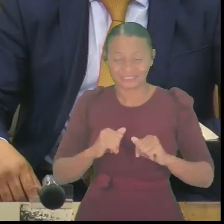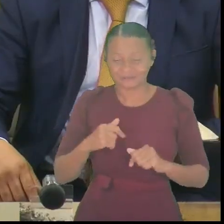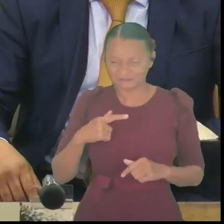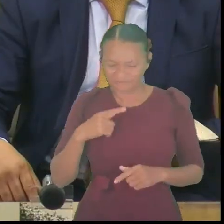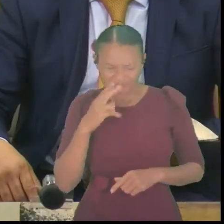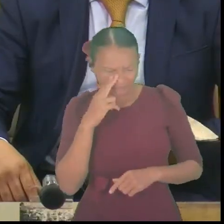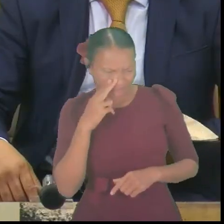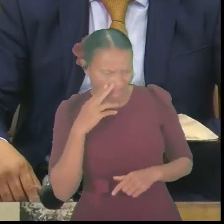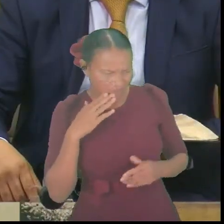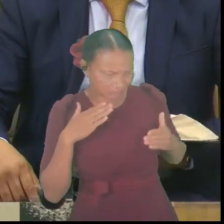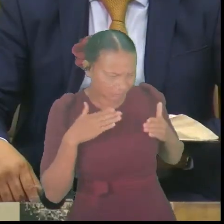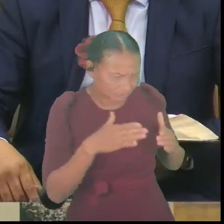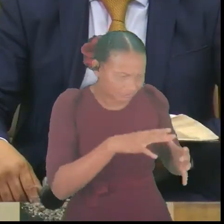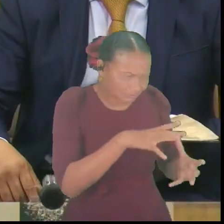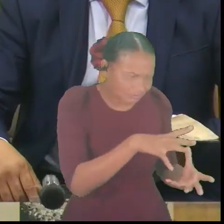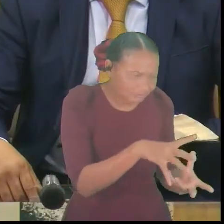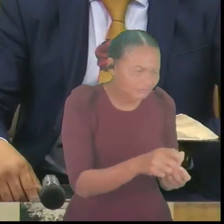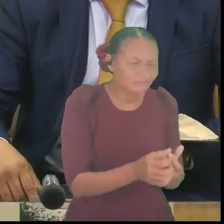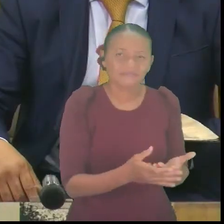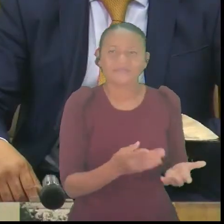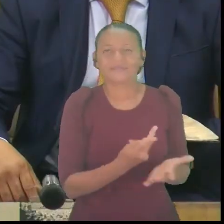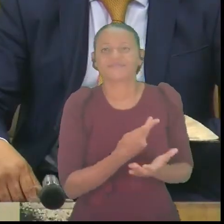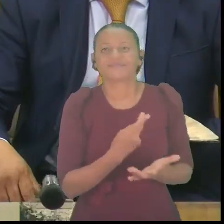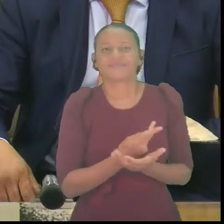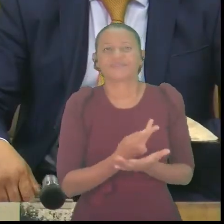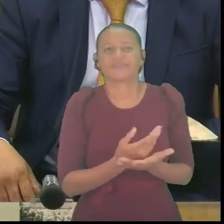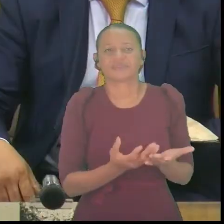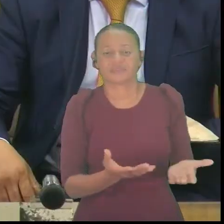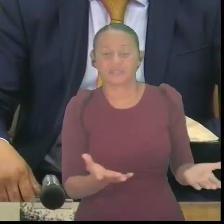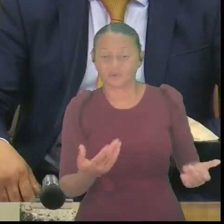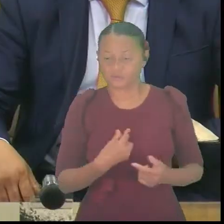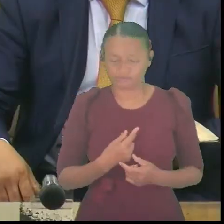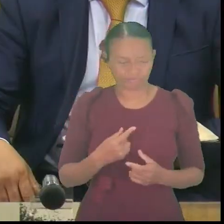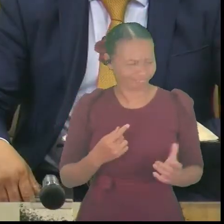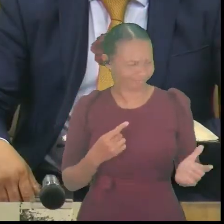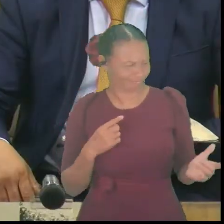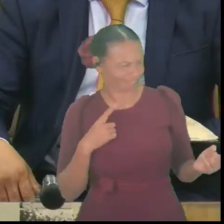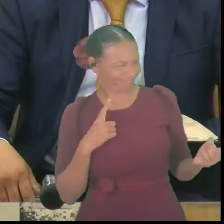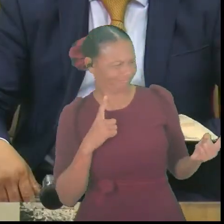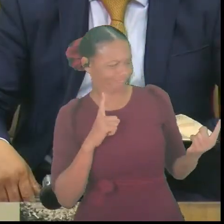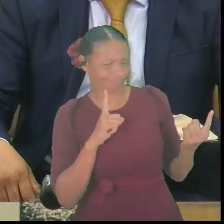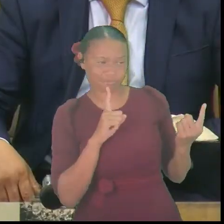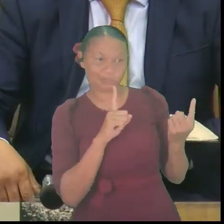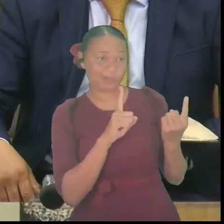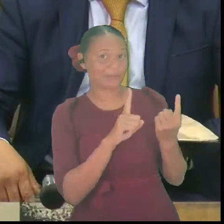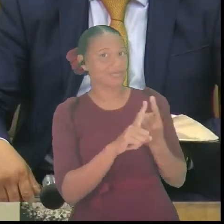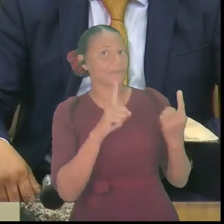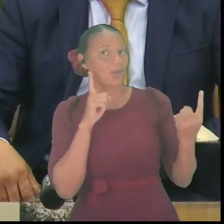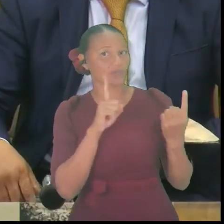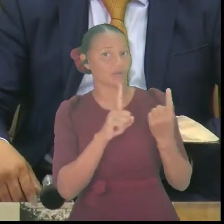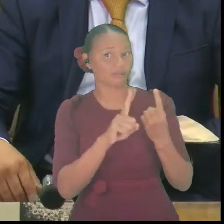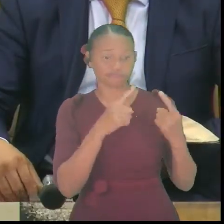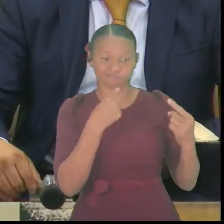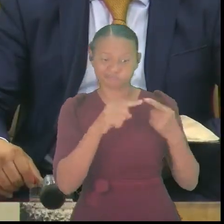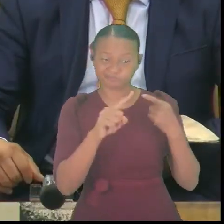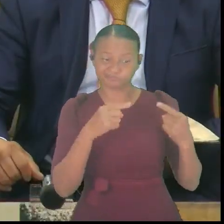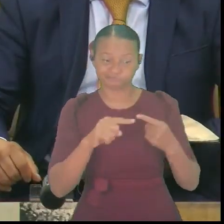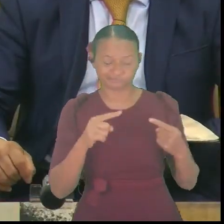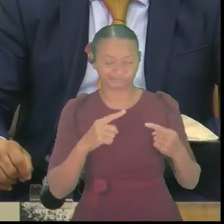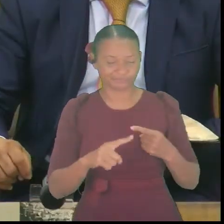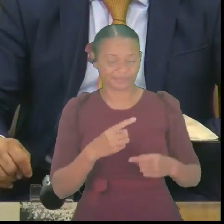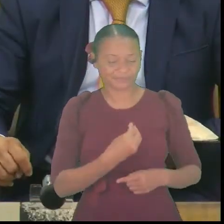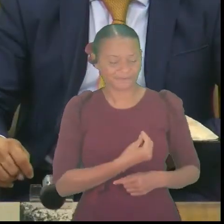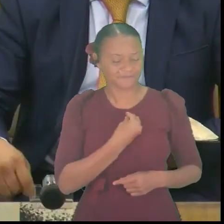mundo, ele está andando na direção errada. O mundo está andando aqui, os crentes estão andando na direção contrária, porque a nossa vida também